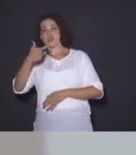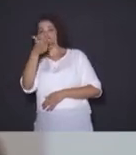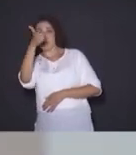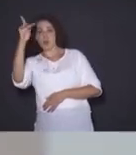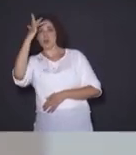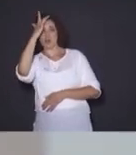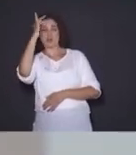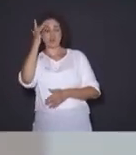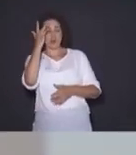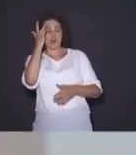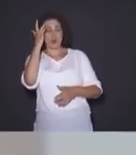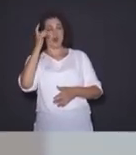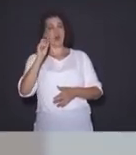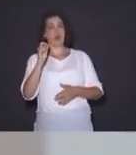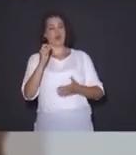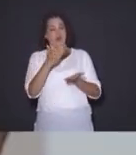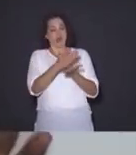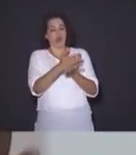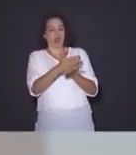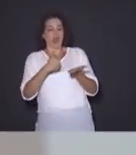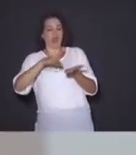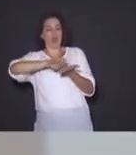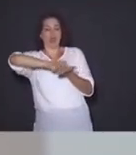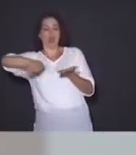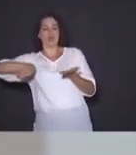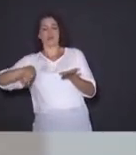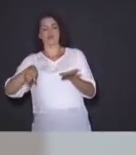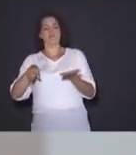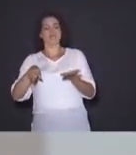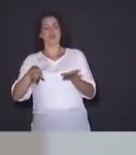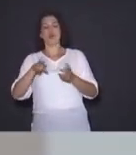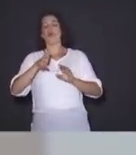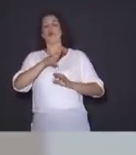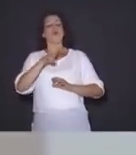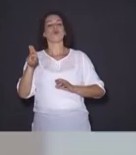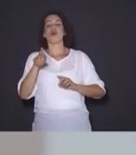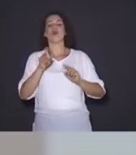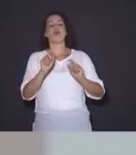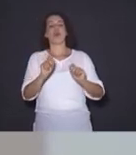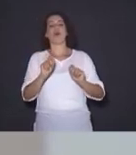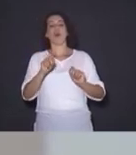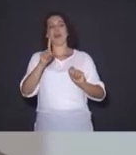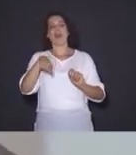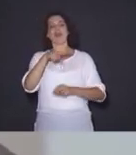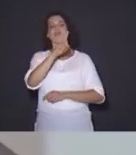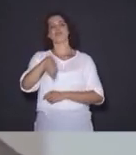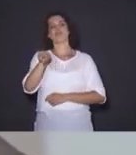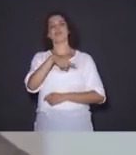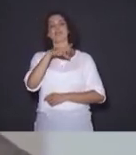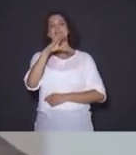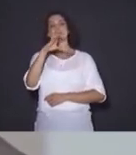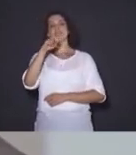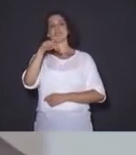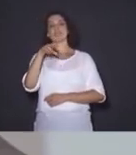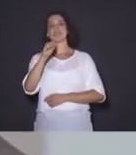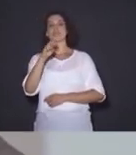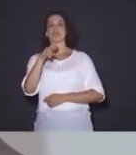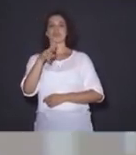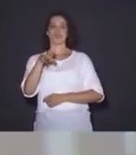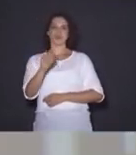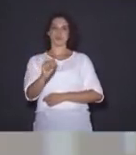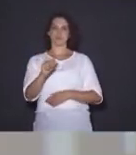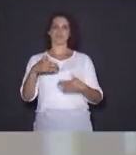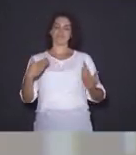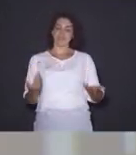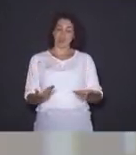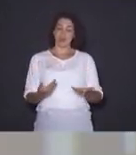e o nome dessa filtragem nada mais é do que a velha e conhecida censura portanto a luta pela